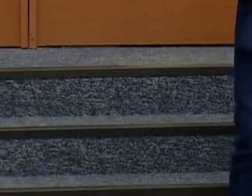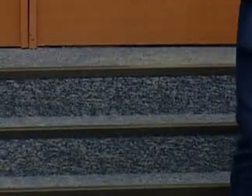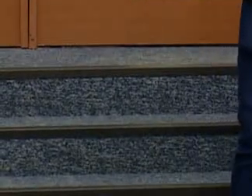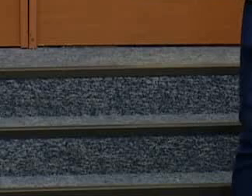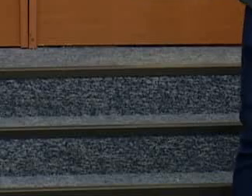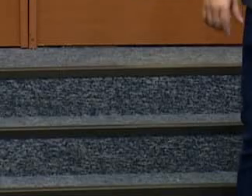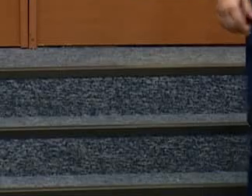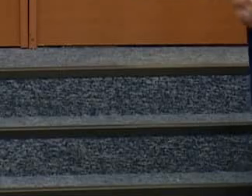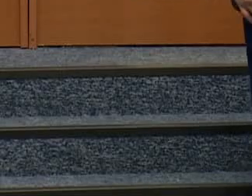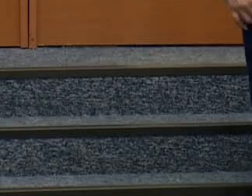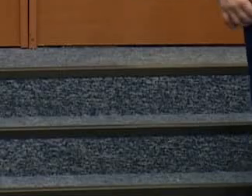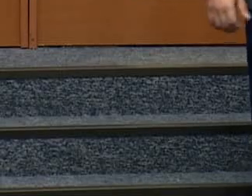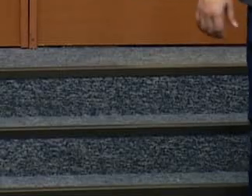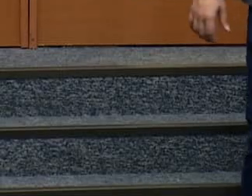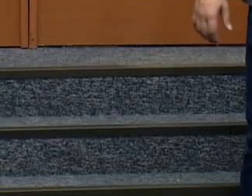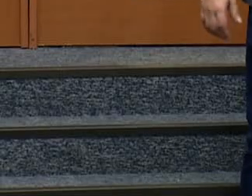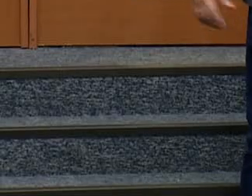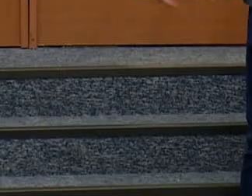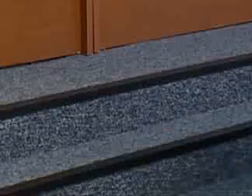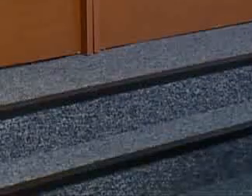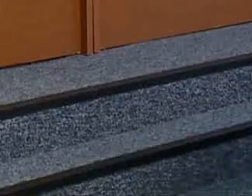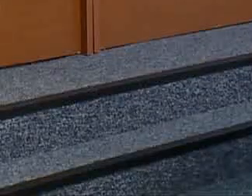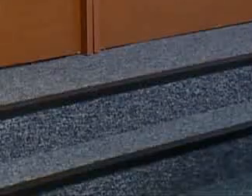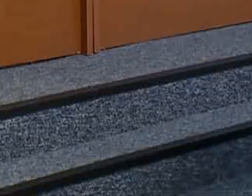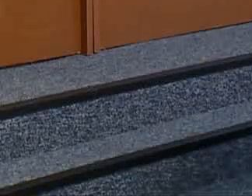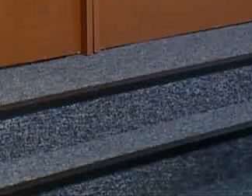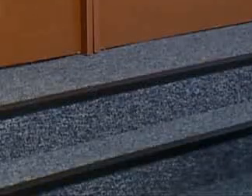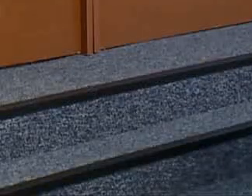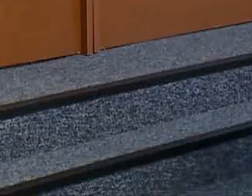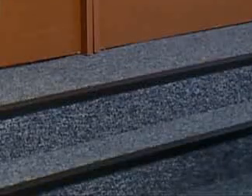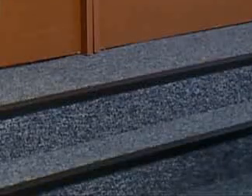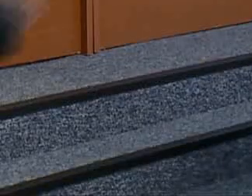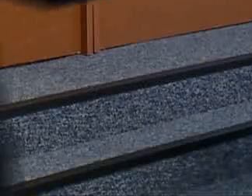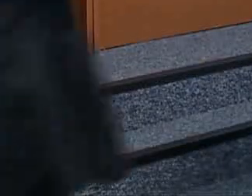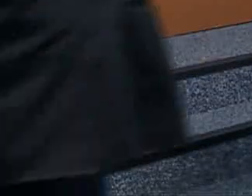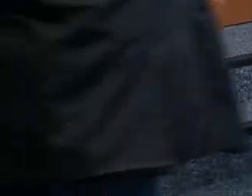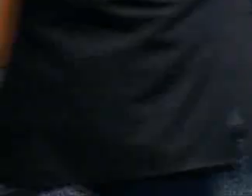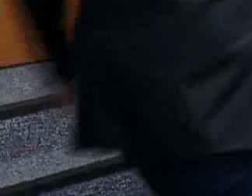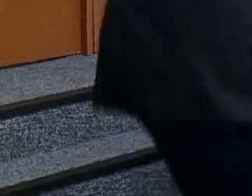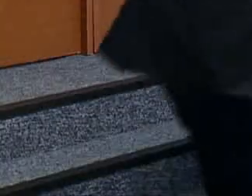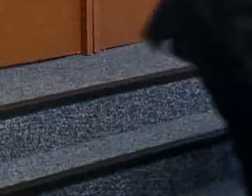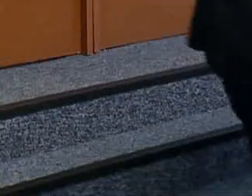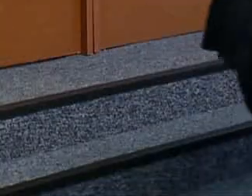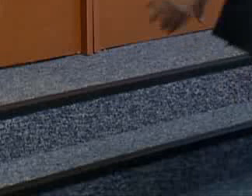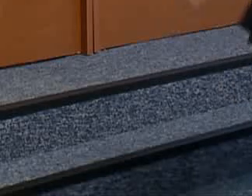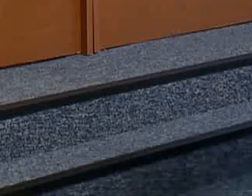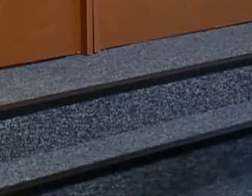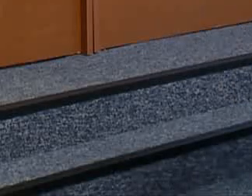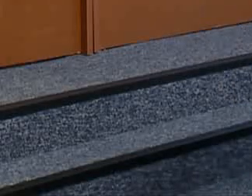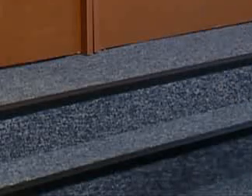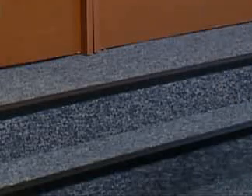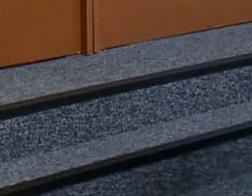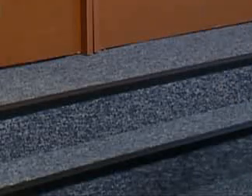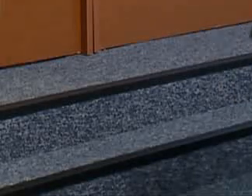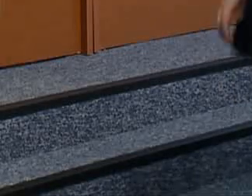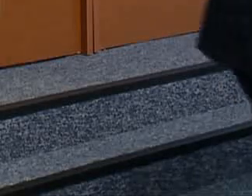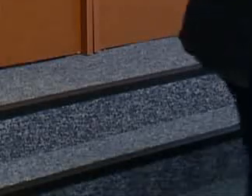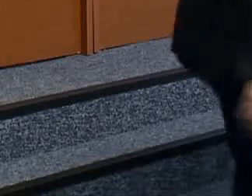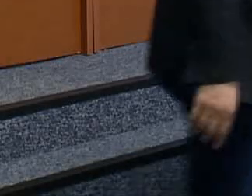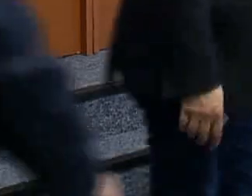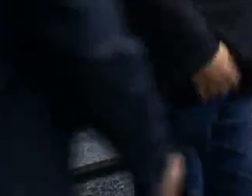Vereador Fábio Simoa, vereador Silvano Júnior, também participando desse registro fotográfico, em homenagem a Mari